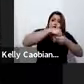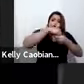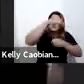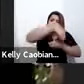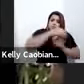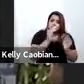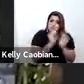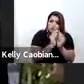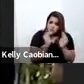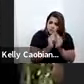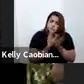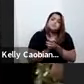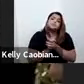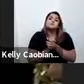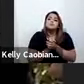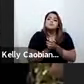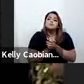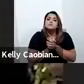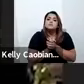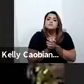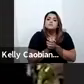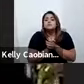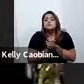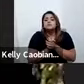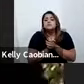incentivando um grande time nos